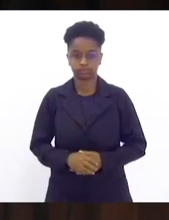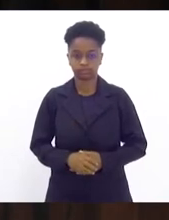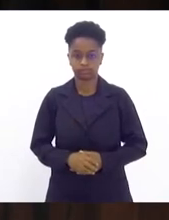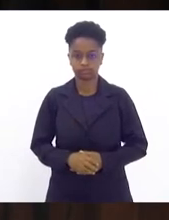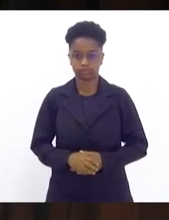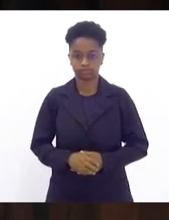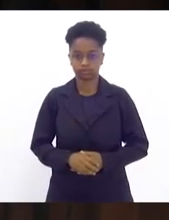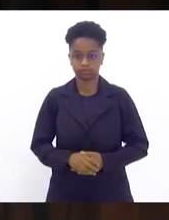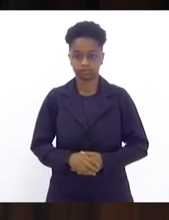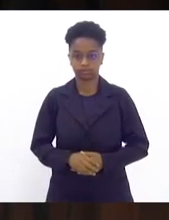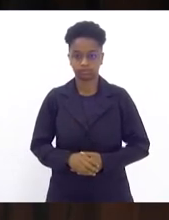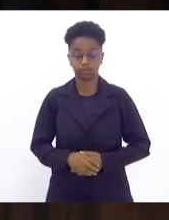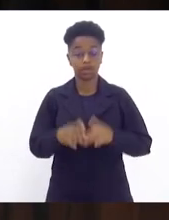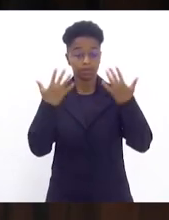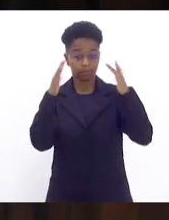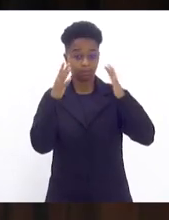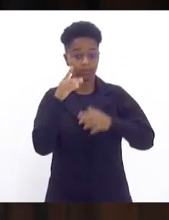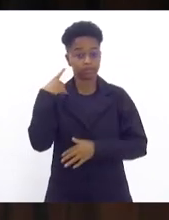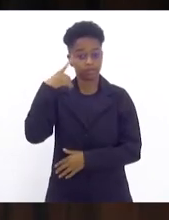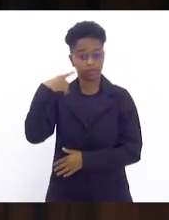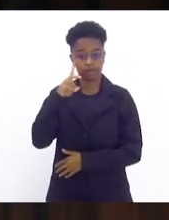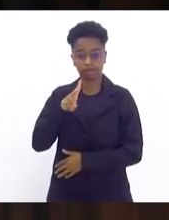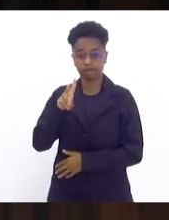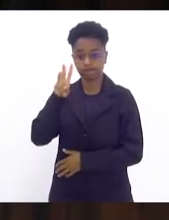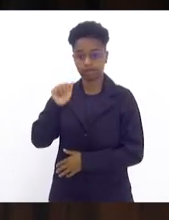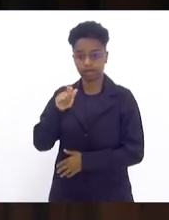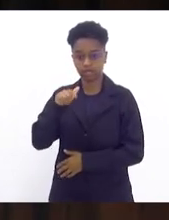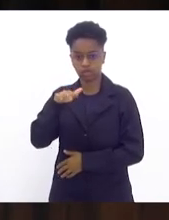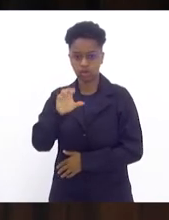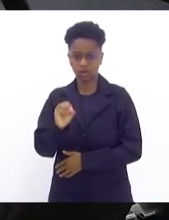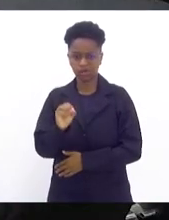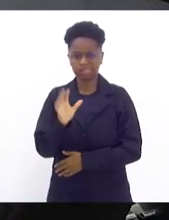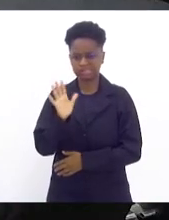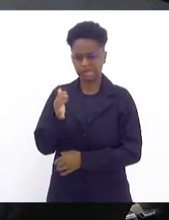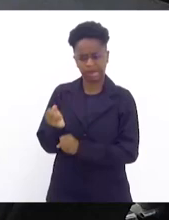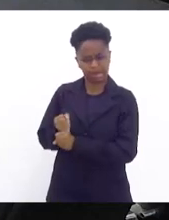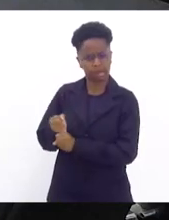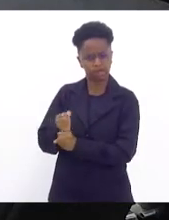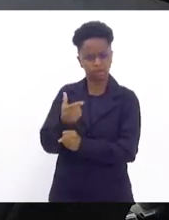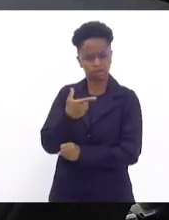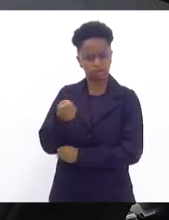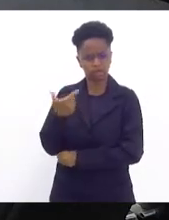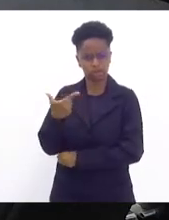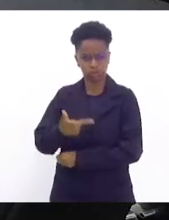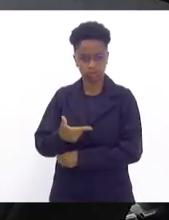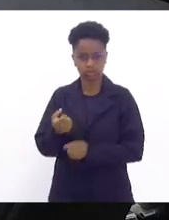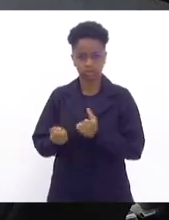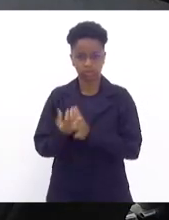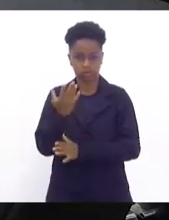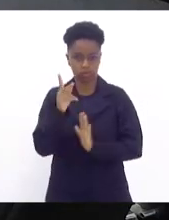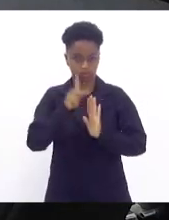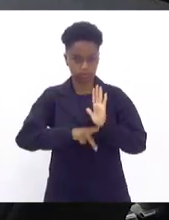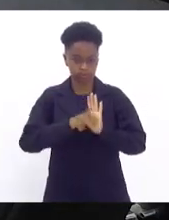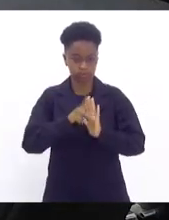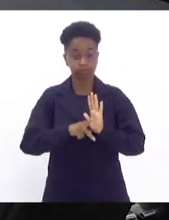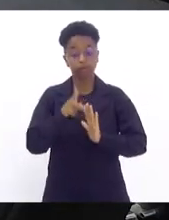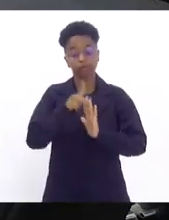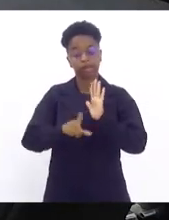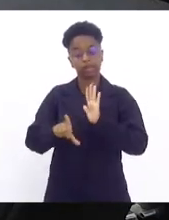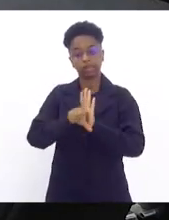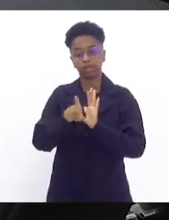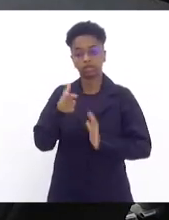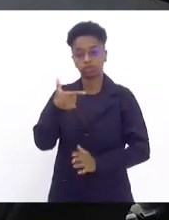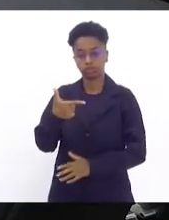autógrafo. Parabéns, deputado Vaguinho. Depois de quantos anos? 2012 esse projeto. Projeto de lei